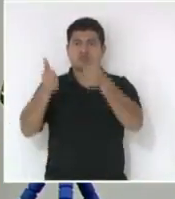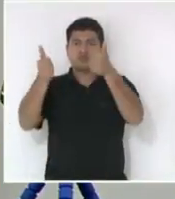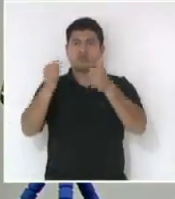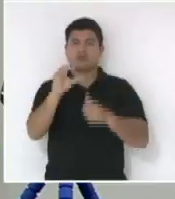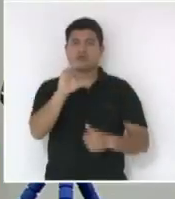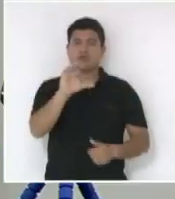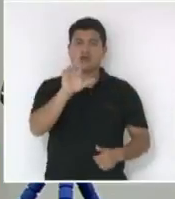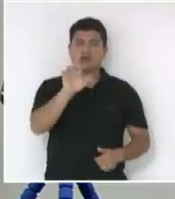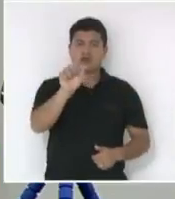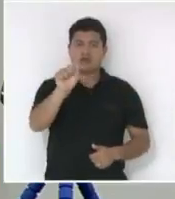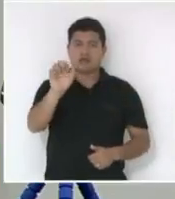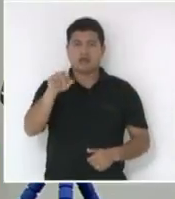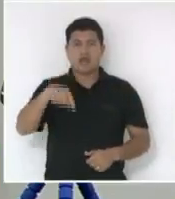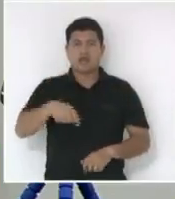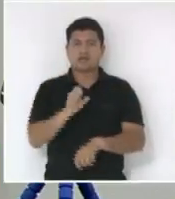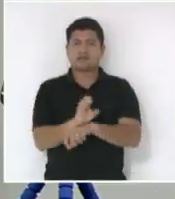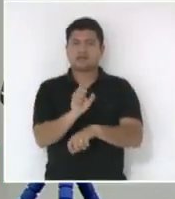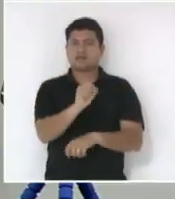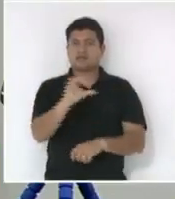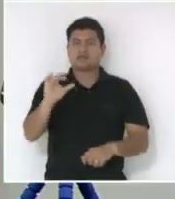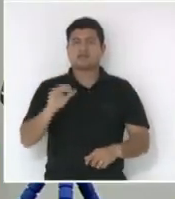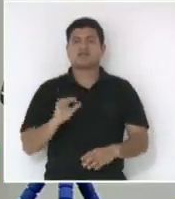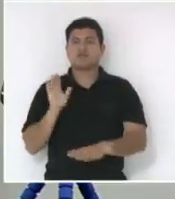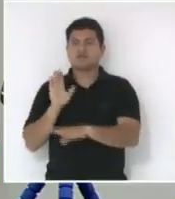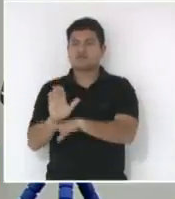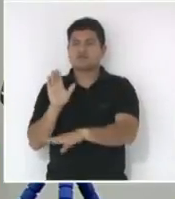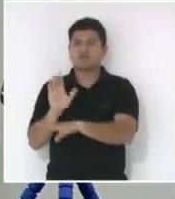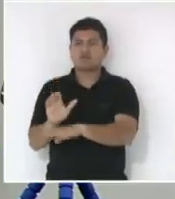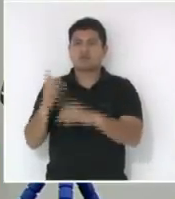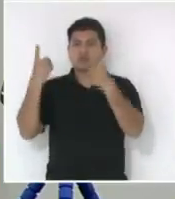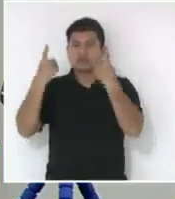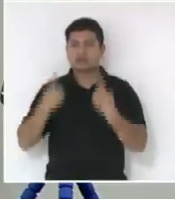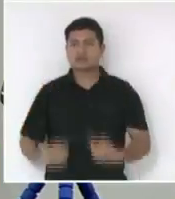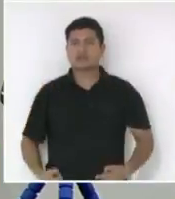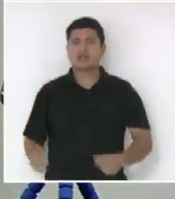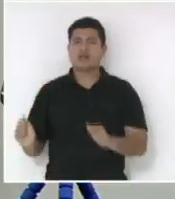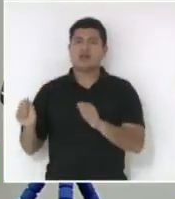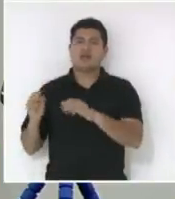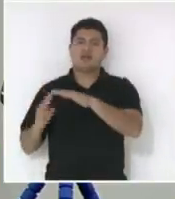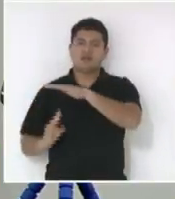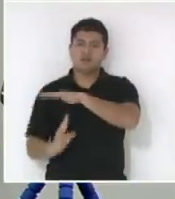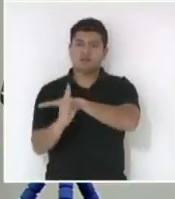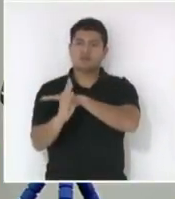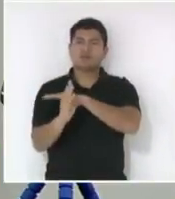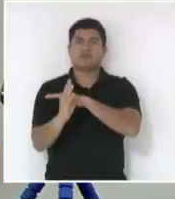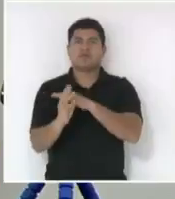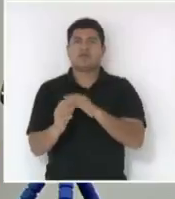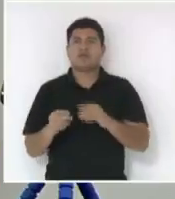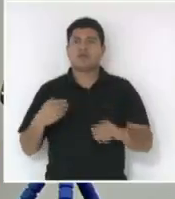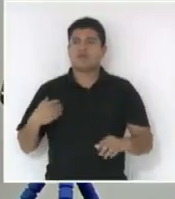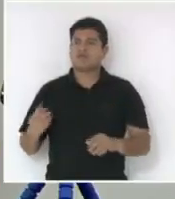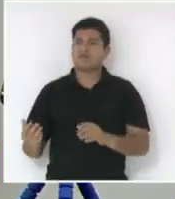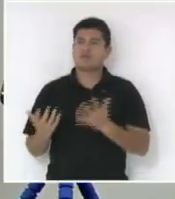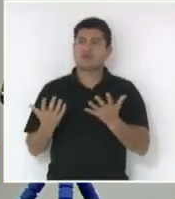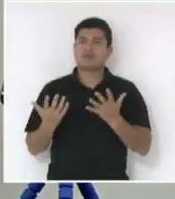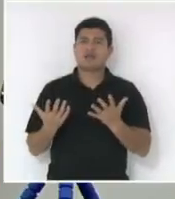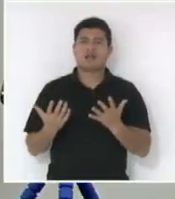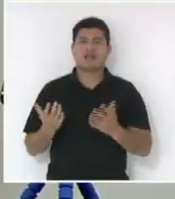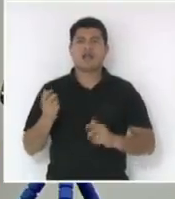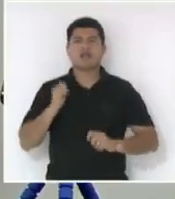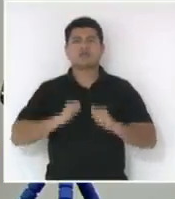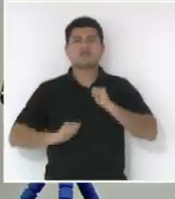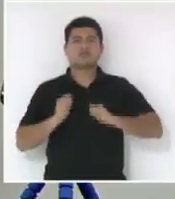em nosso Estado, dando dignidade aos imigrantes e refugiados que aqui batem com a expectativa